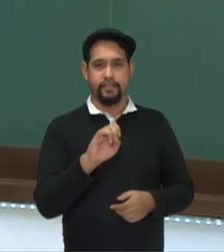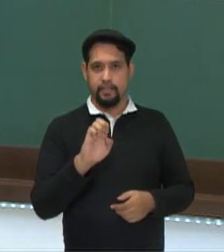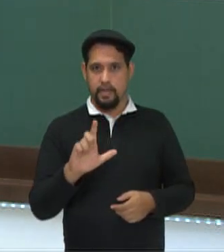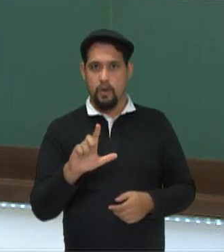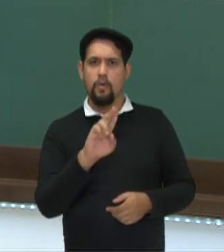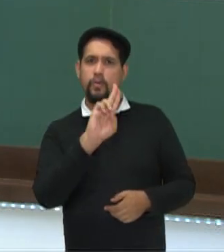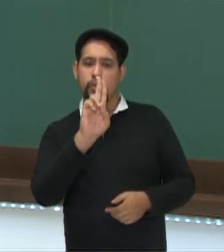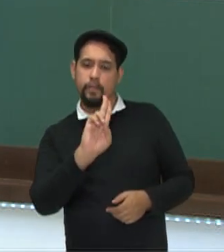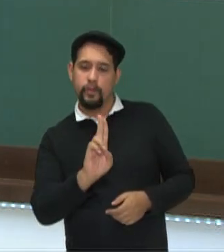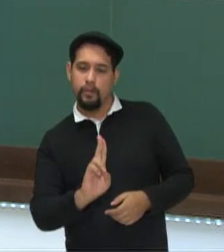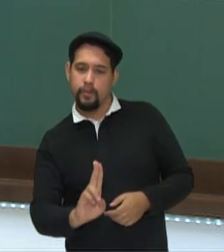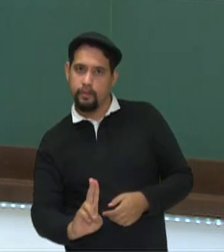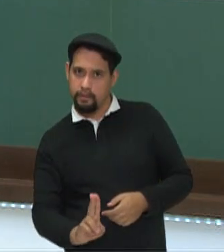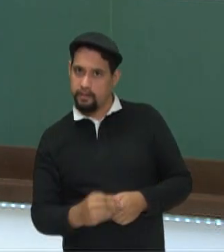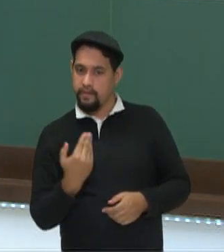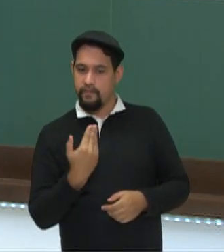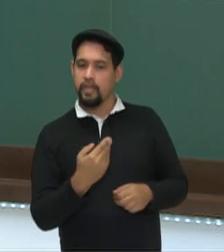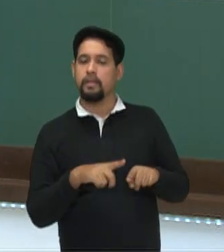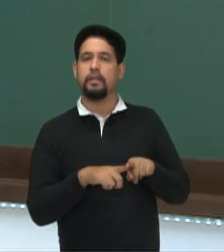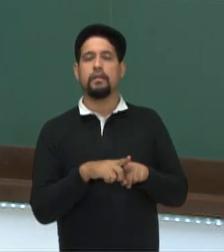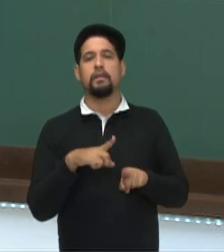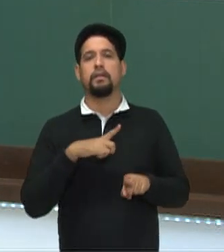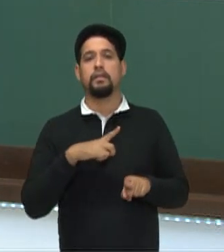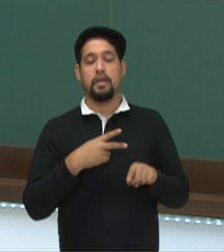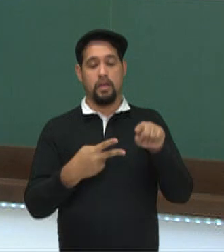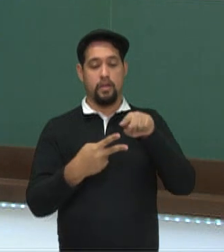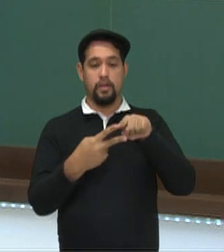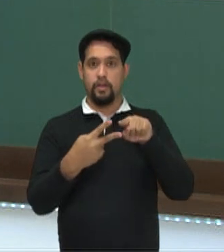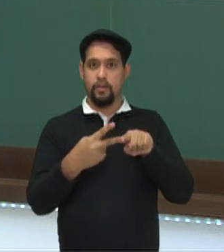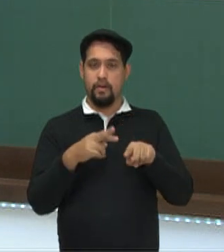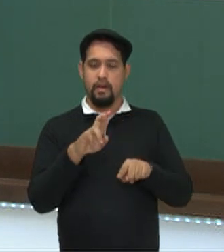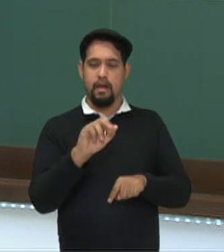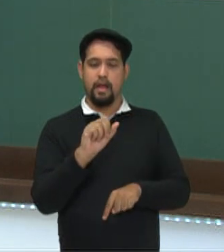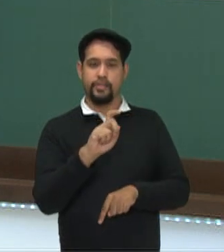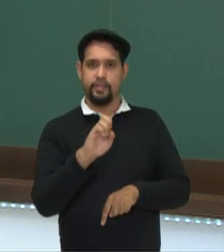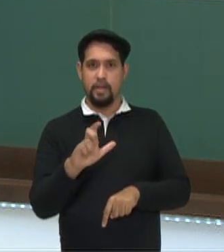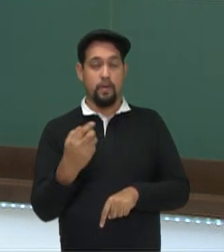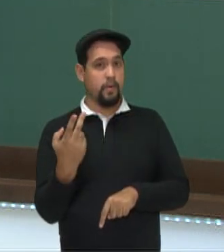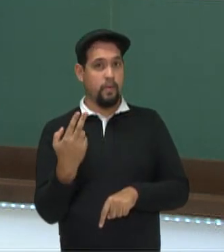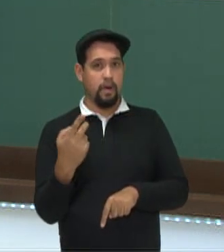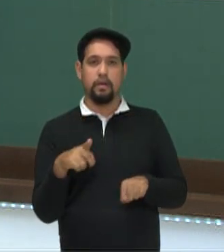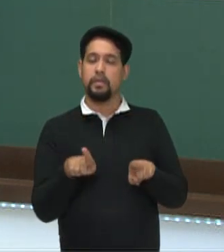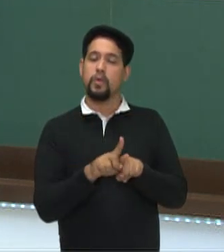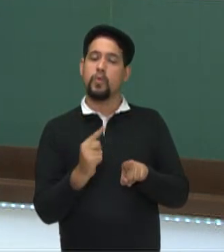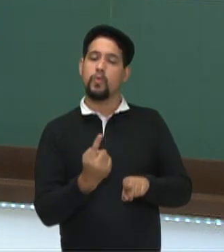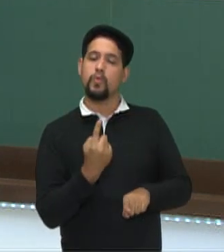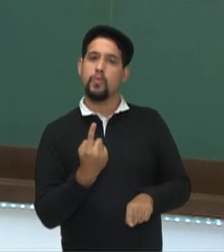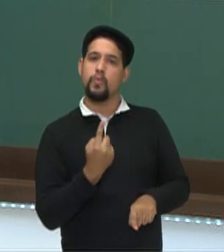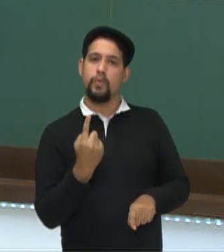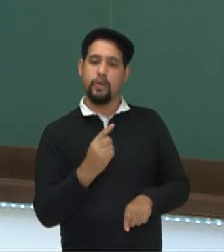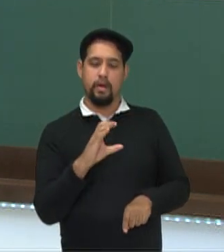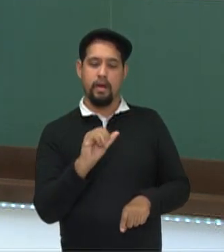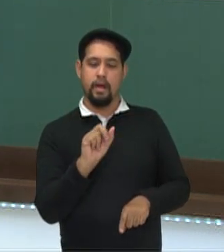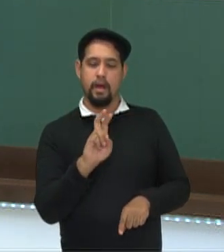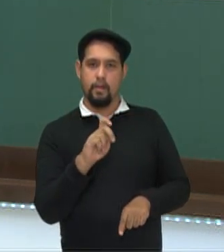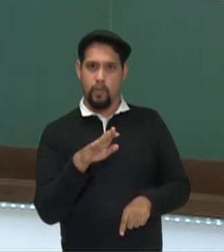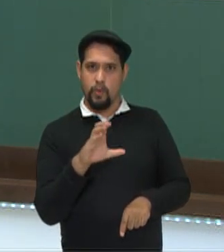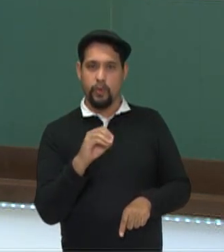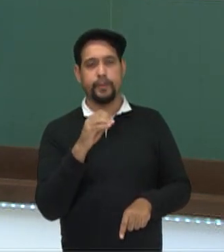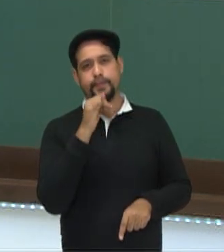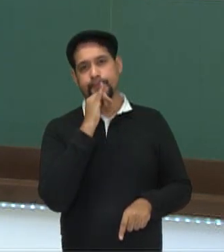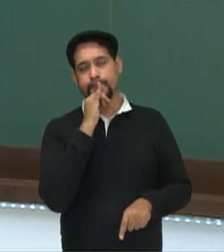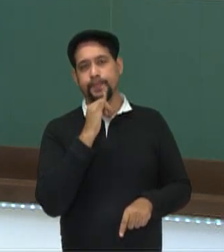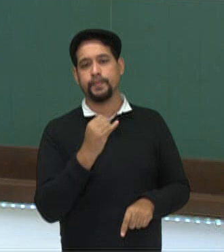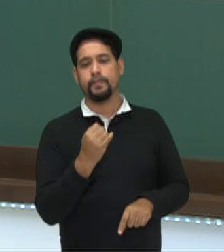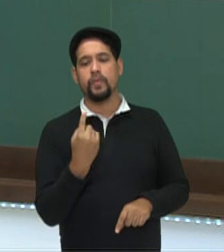dos radicais na frente. Nós temos 2 radicais iguais, constituídos de um único carbono. Radical de um